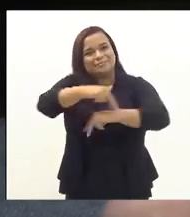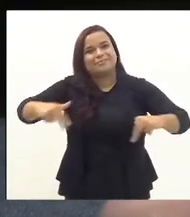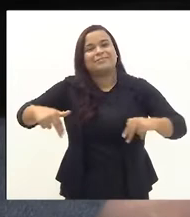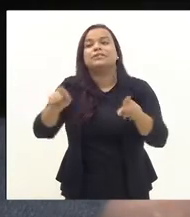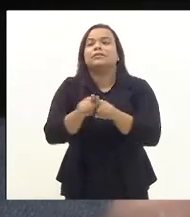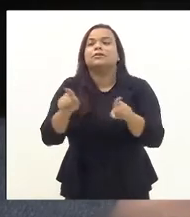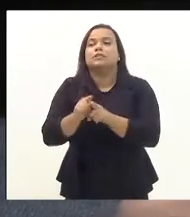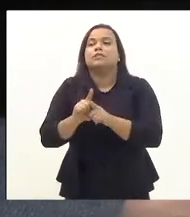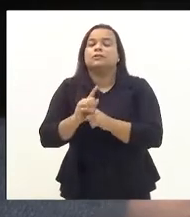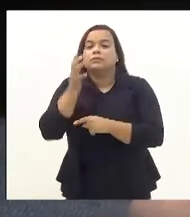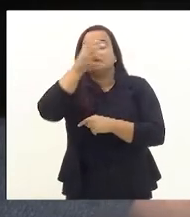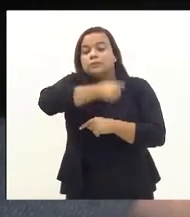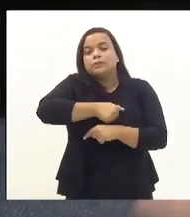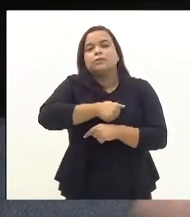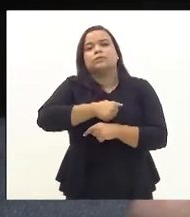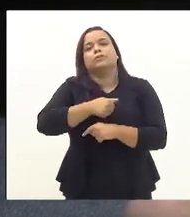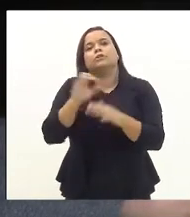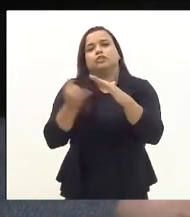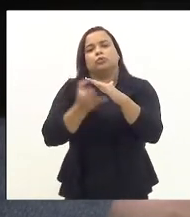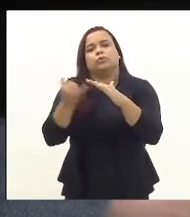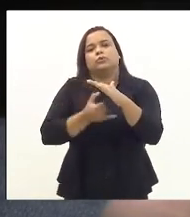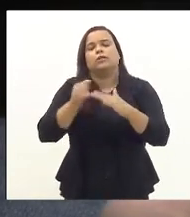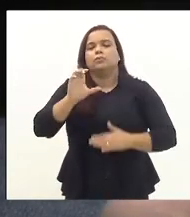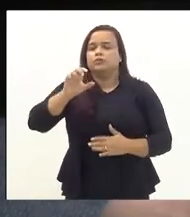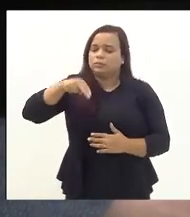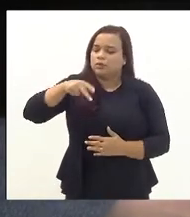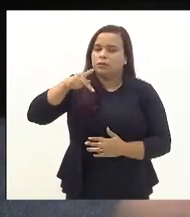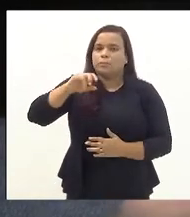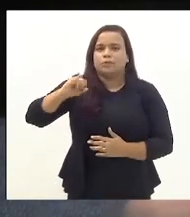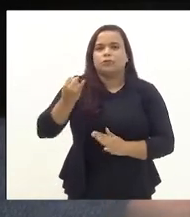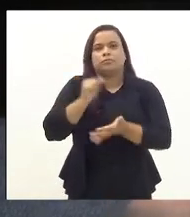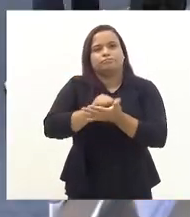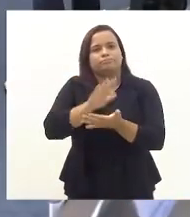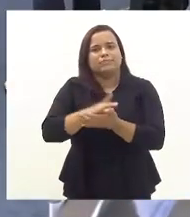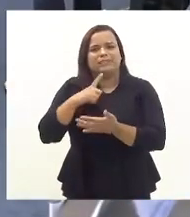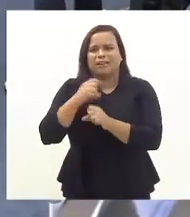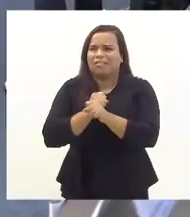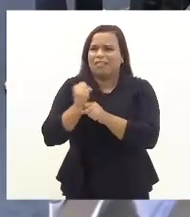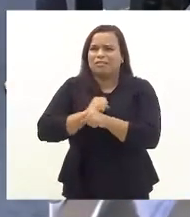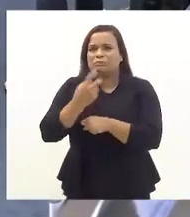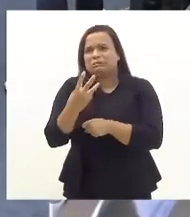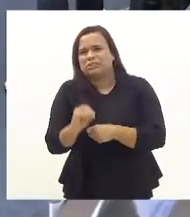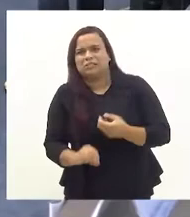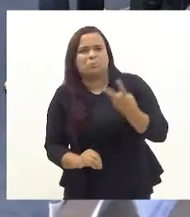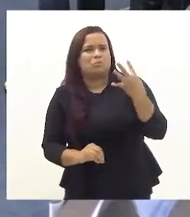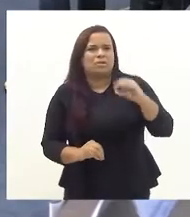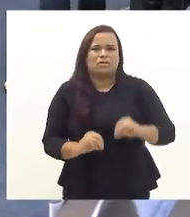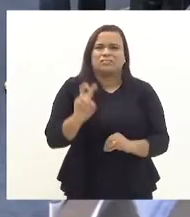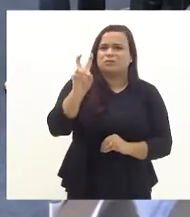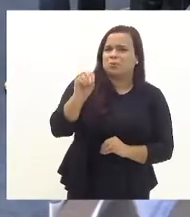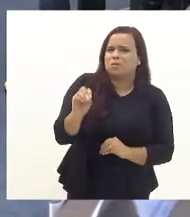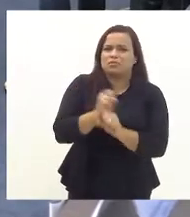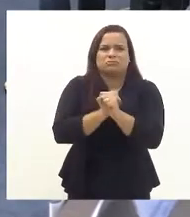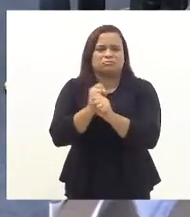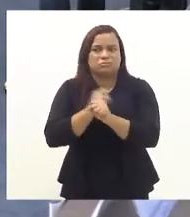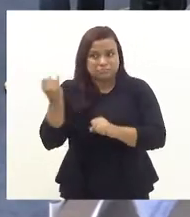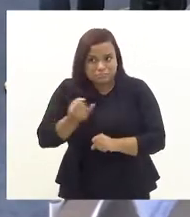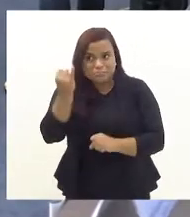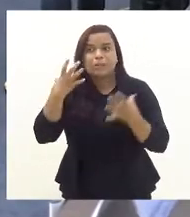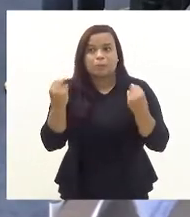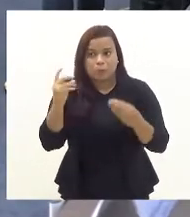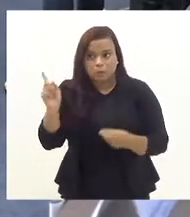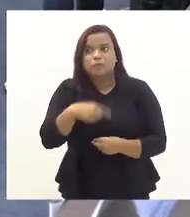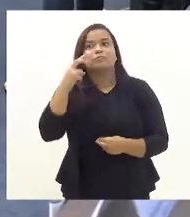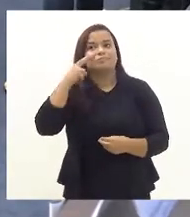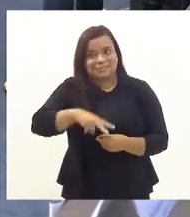CNPJ dessas grandes instituições que têm 30, 40, 50 anos. E para a gente é muito importante. E